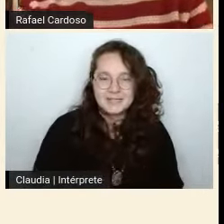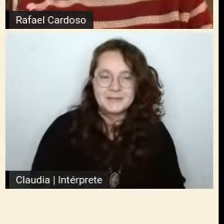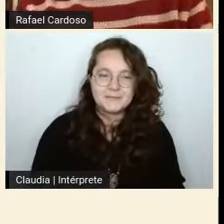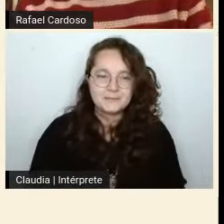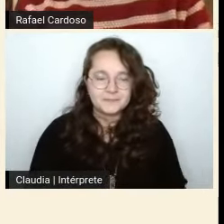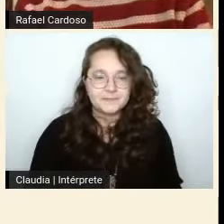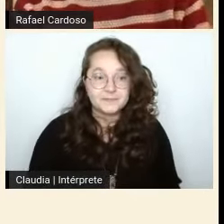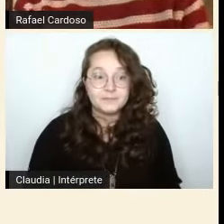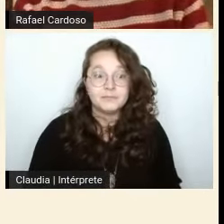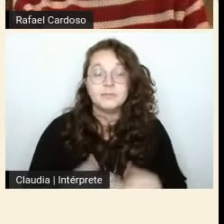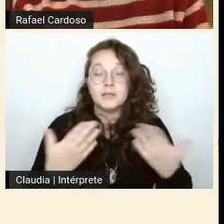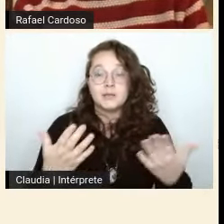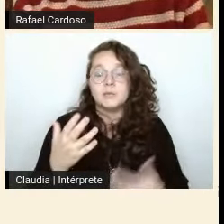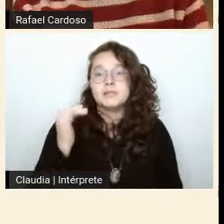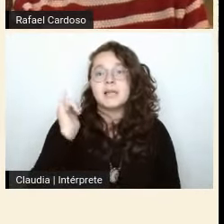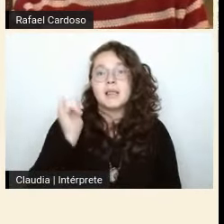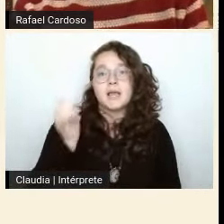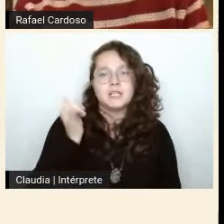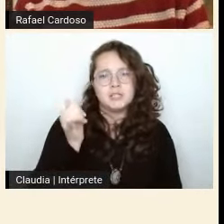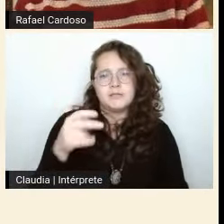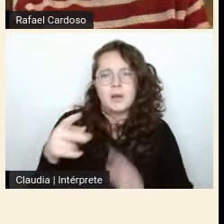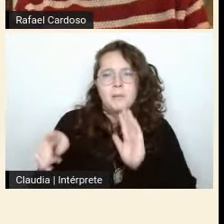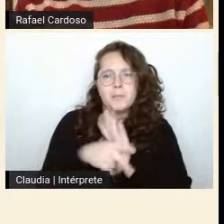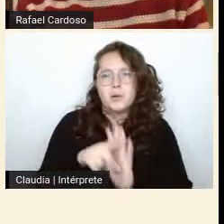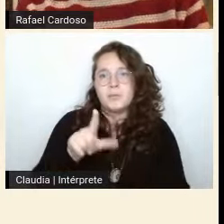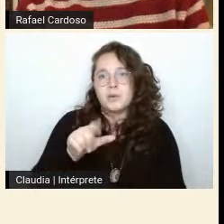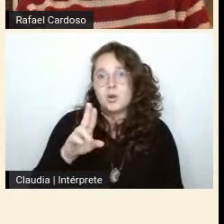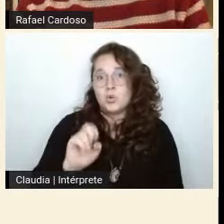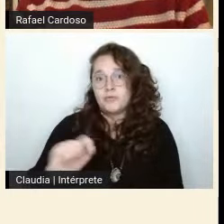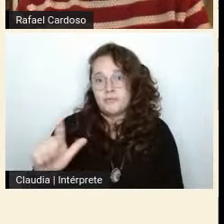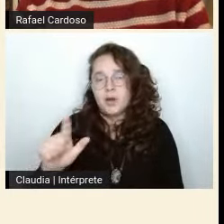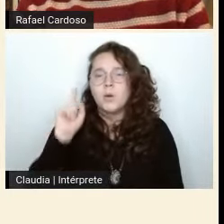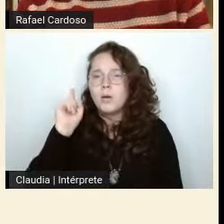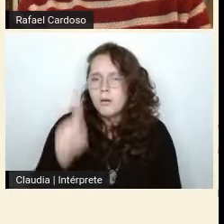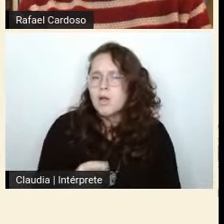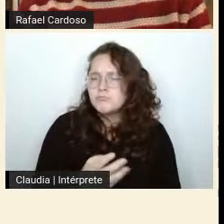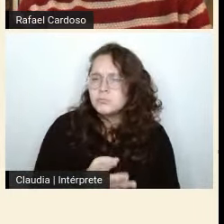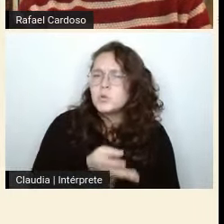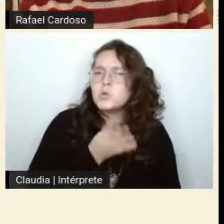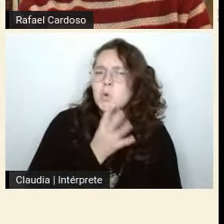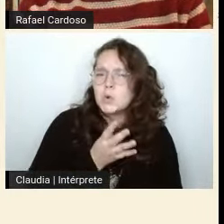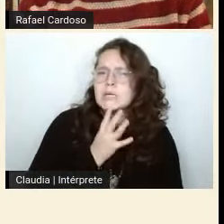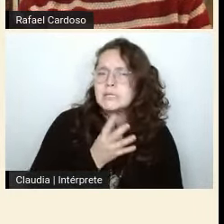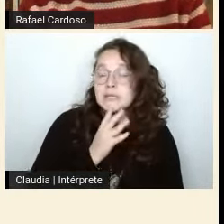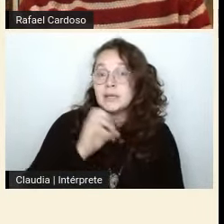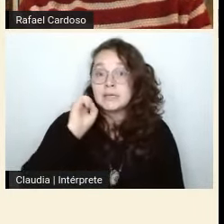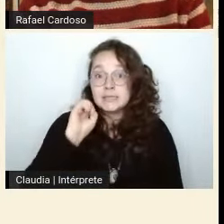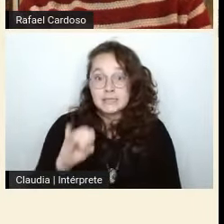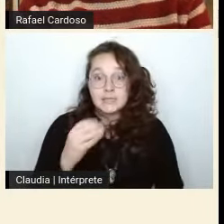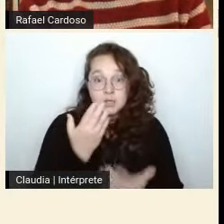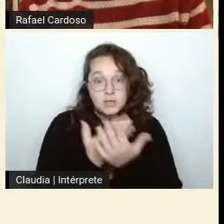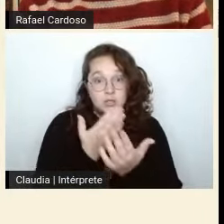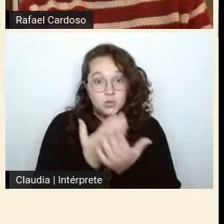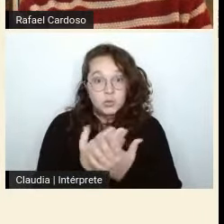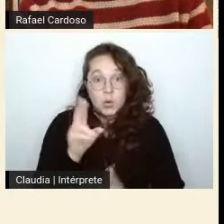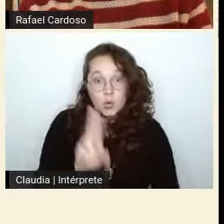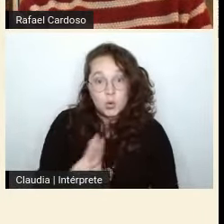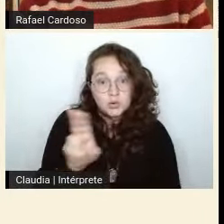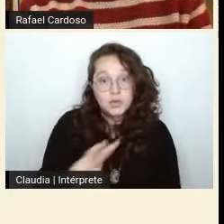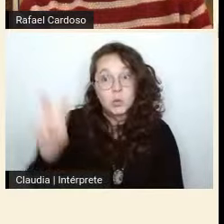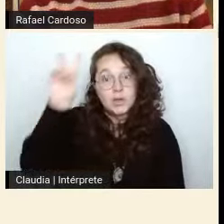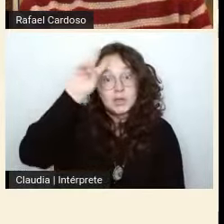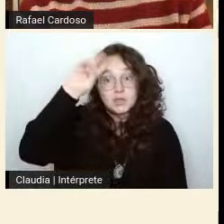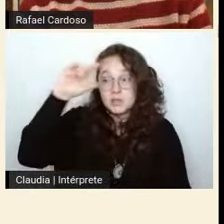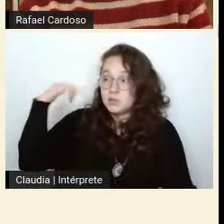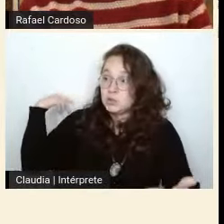A narrativa estabelecida por Lorival soa bastante familiar para quem estudou a partir da historiografia